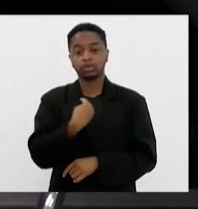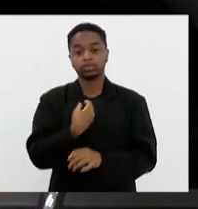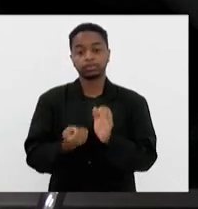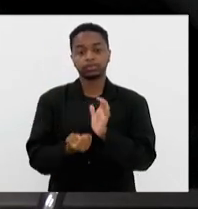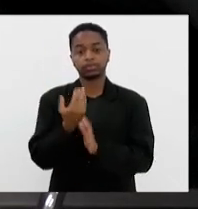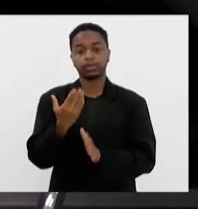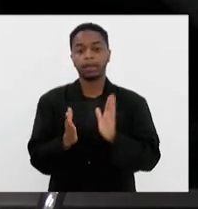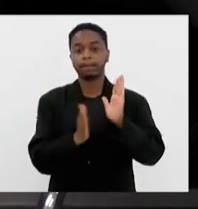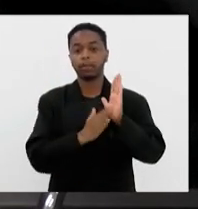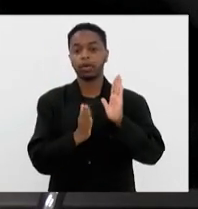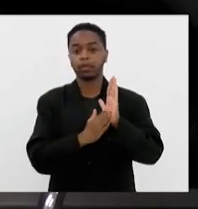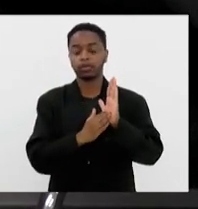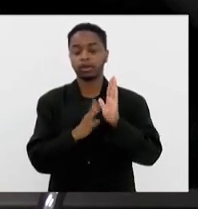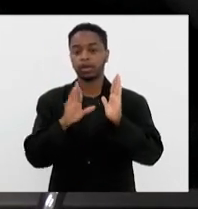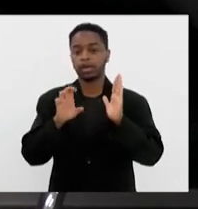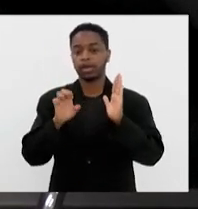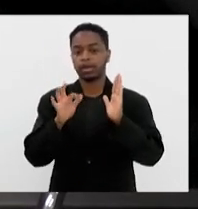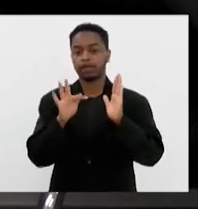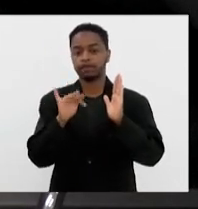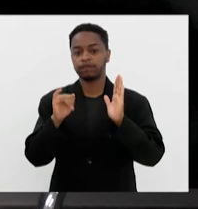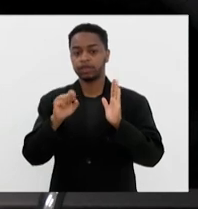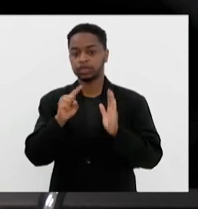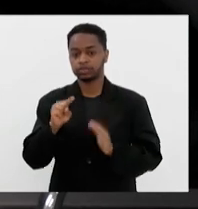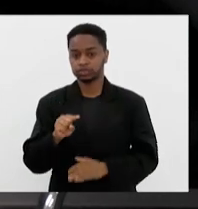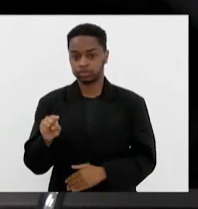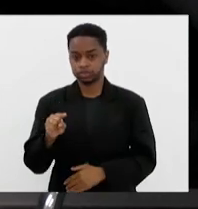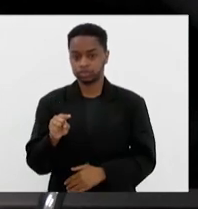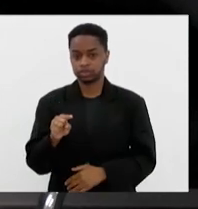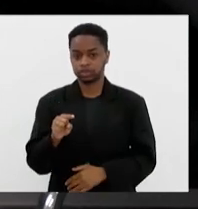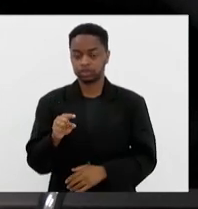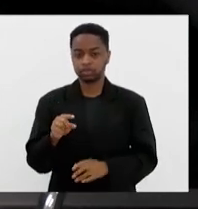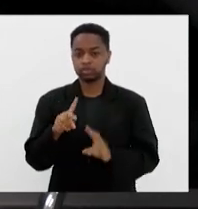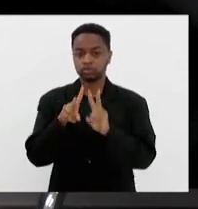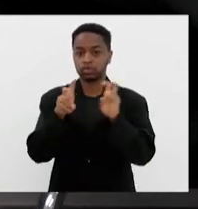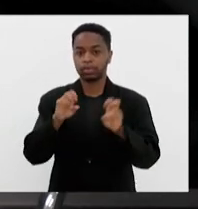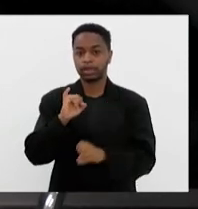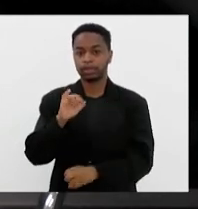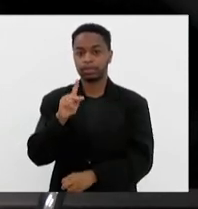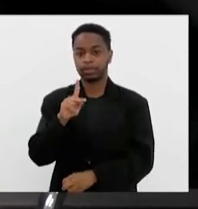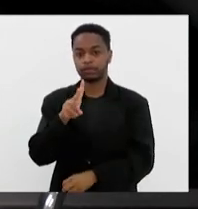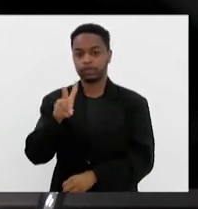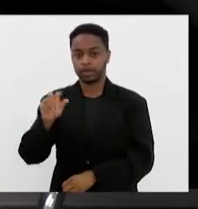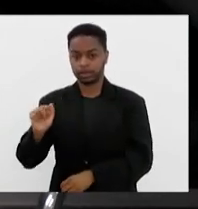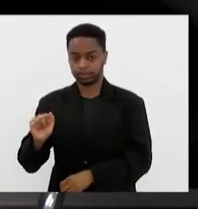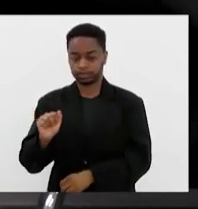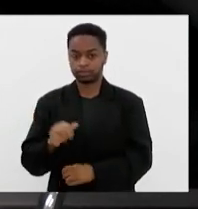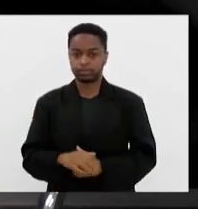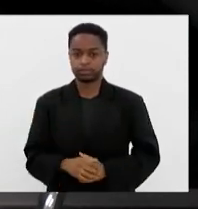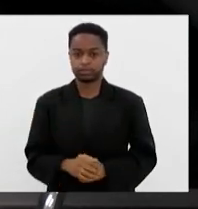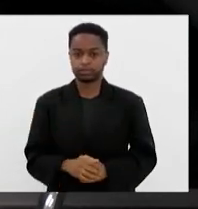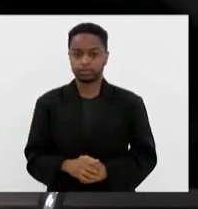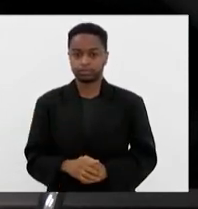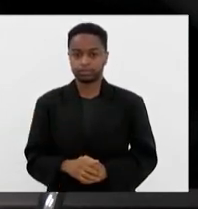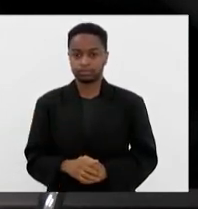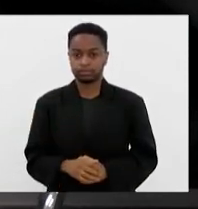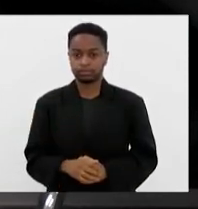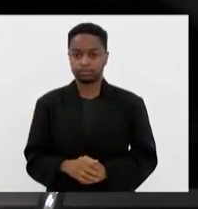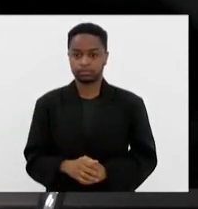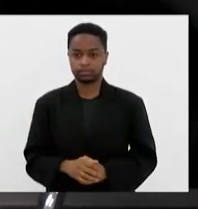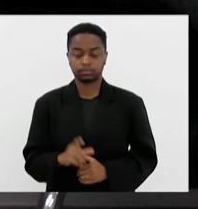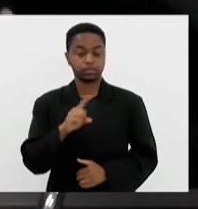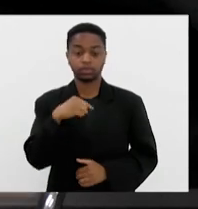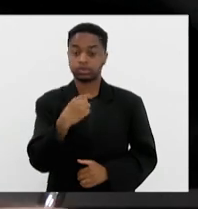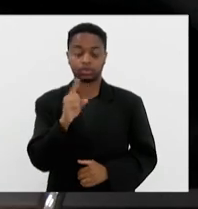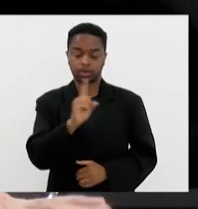propusemos um refis do IPVA. A casa... Não,